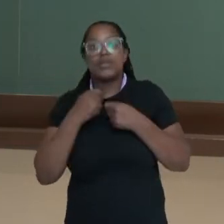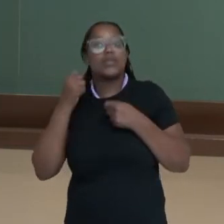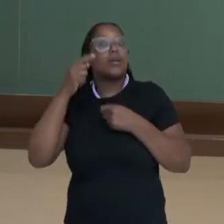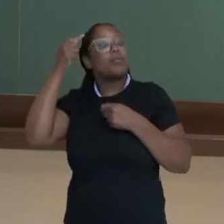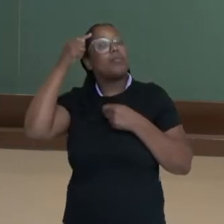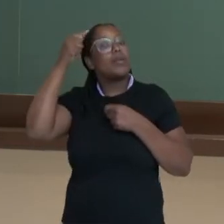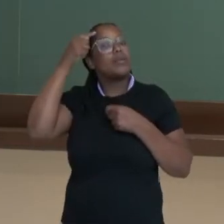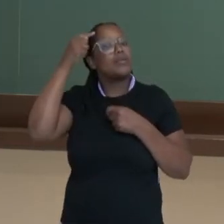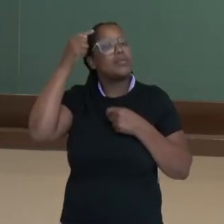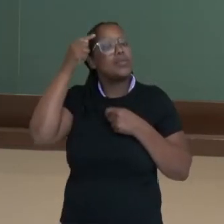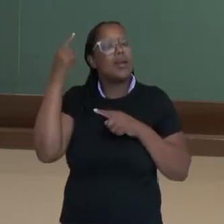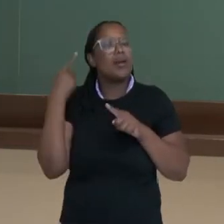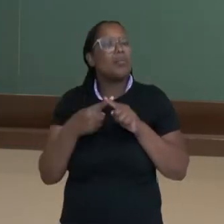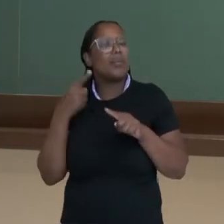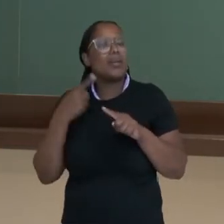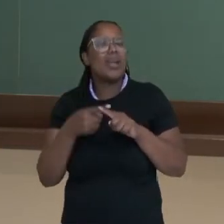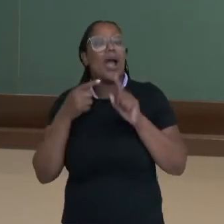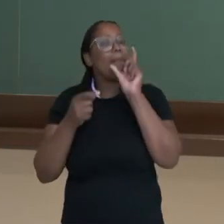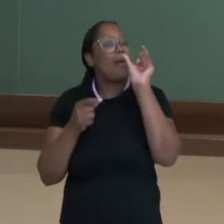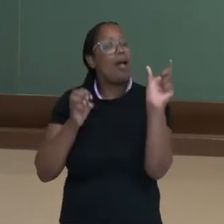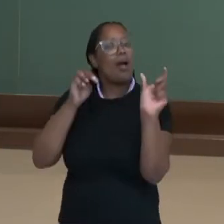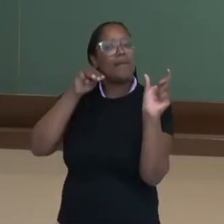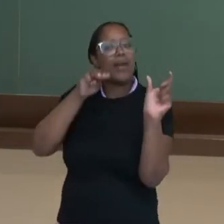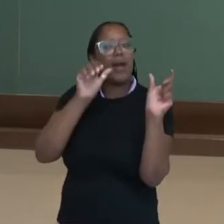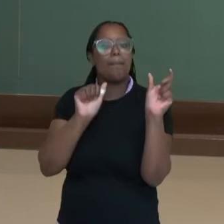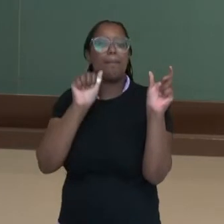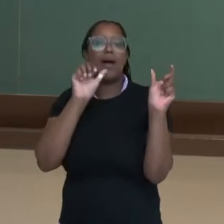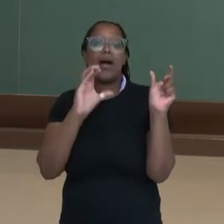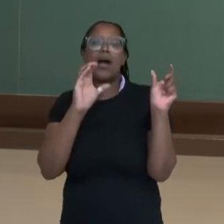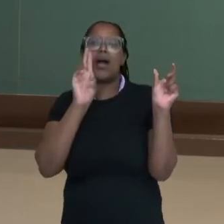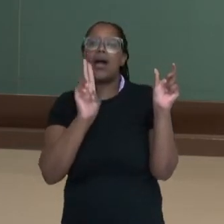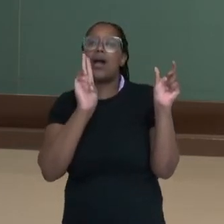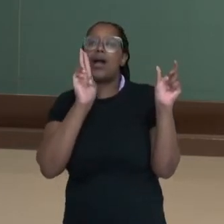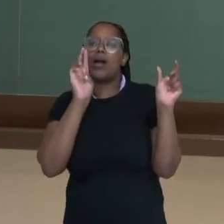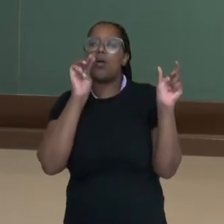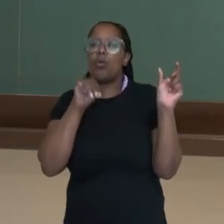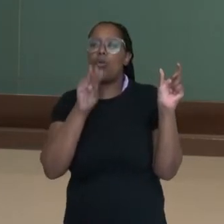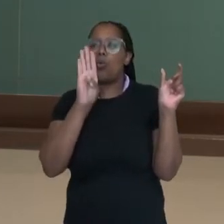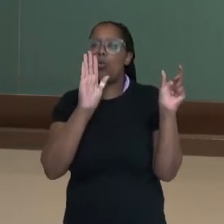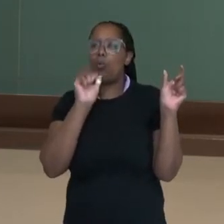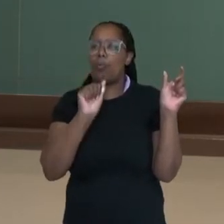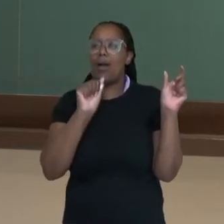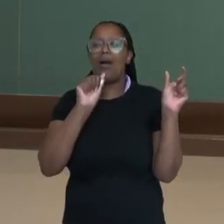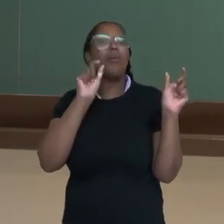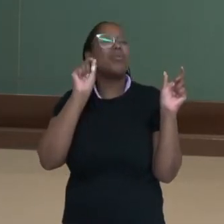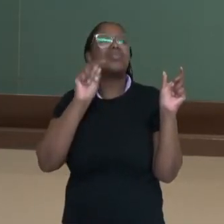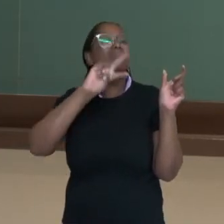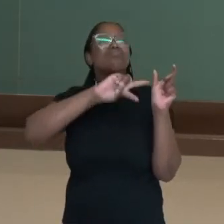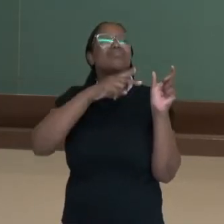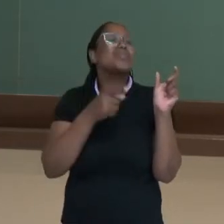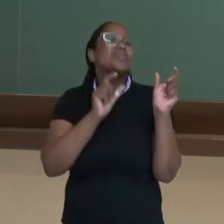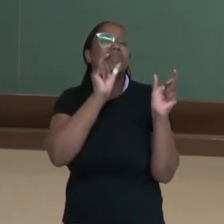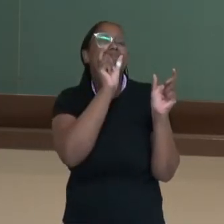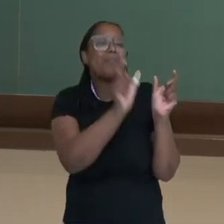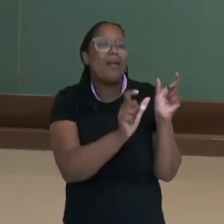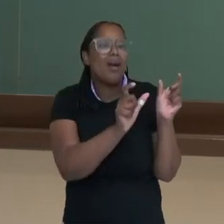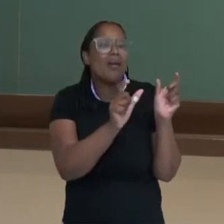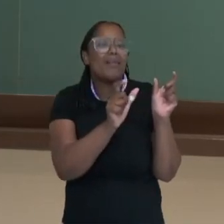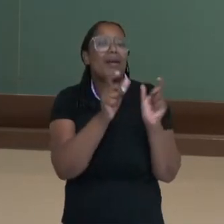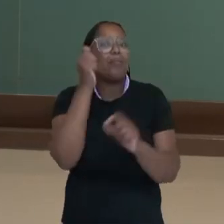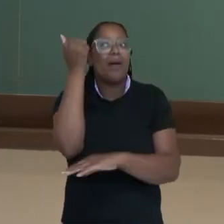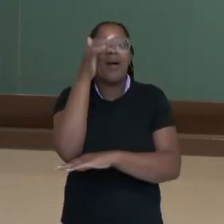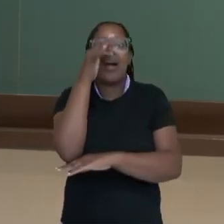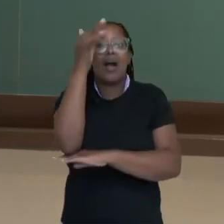pensar nisso. Macumba é uma palavra sempre no sentido muito pejorativo. O que significa isso, né? De maneira ruim, é